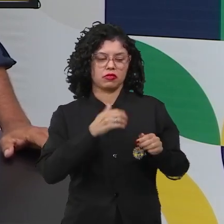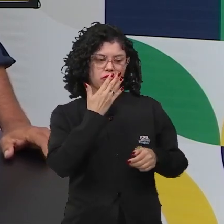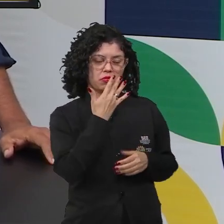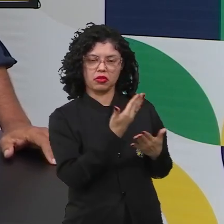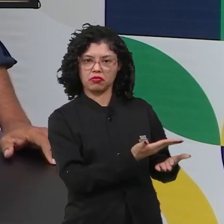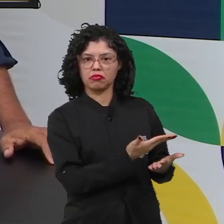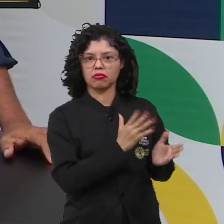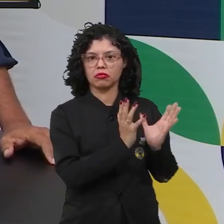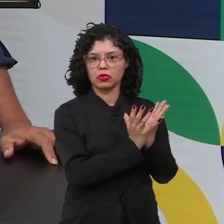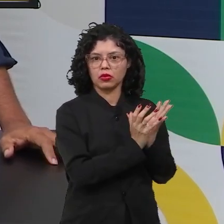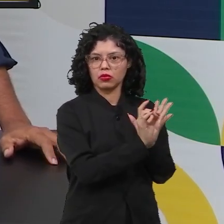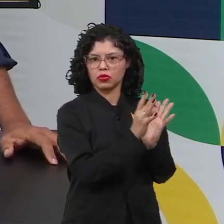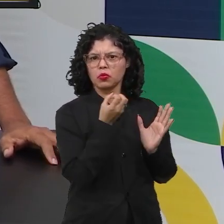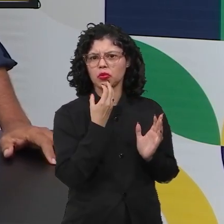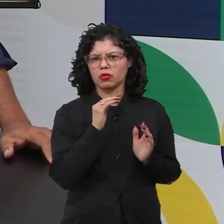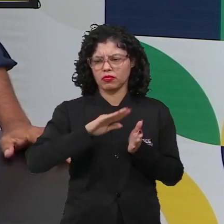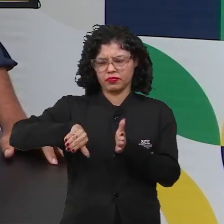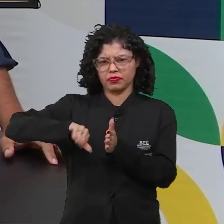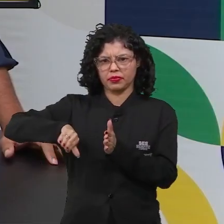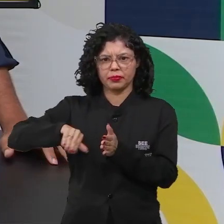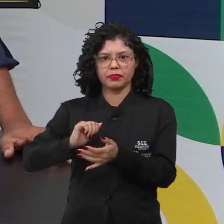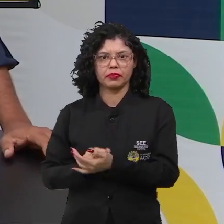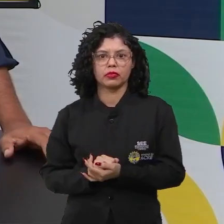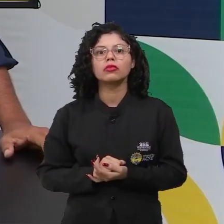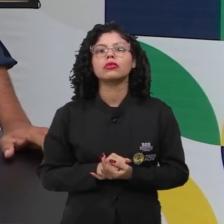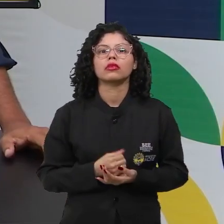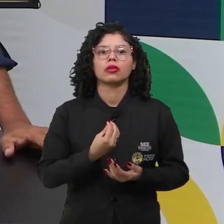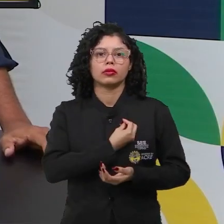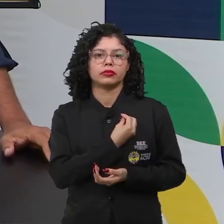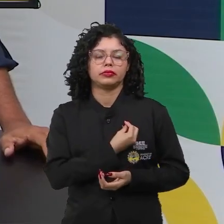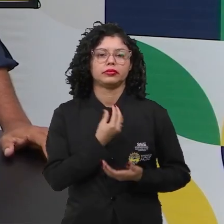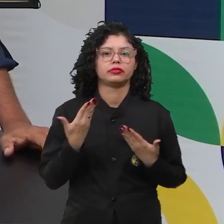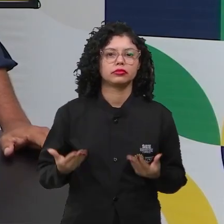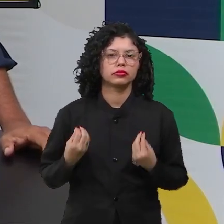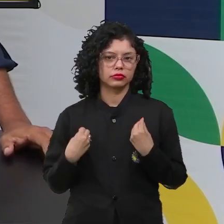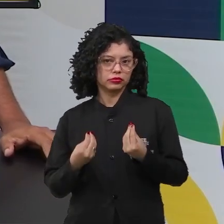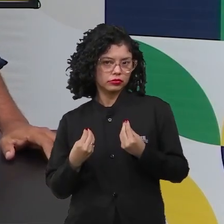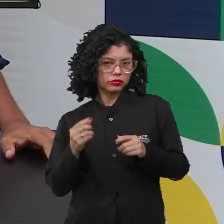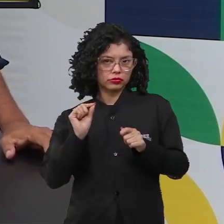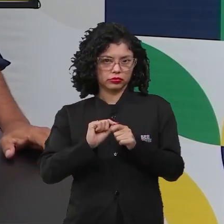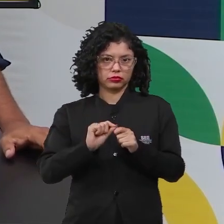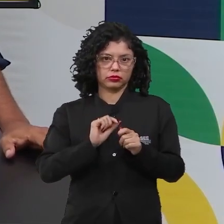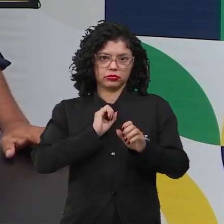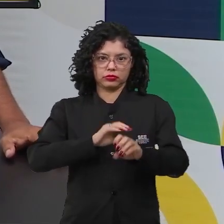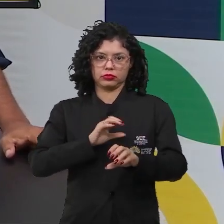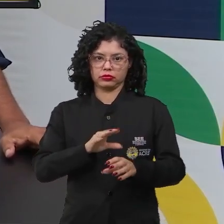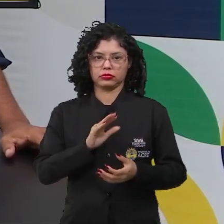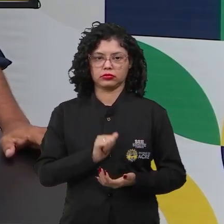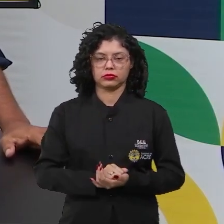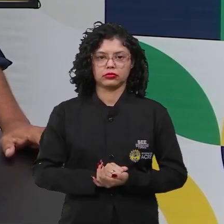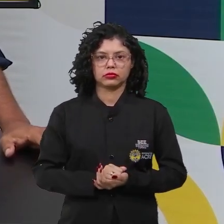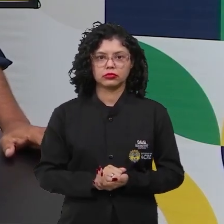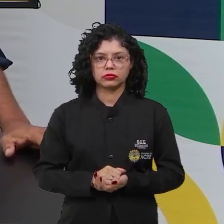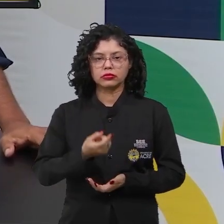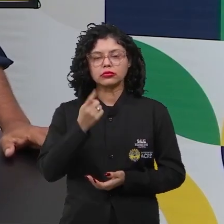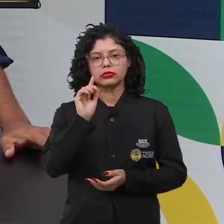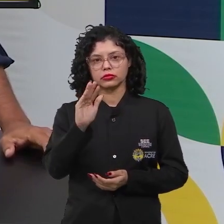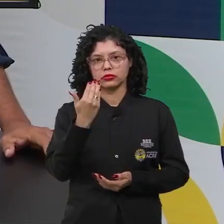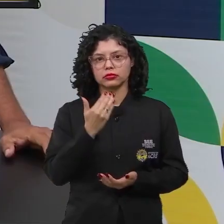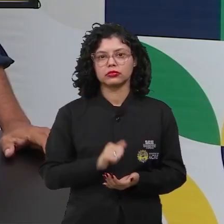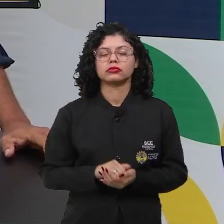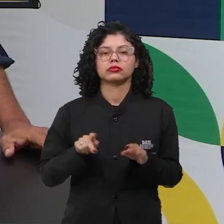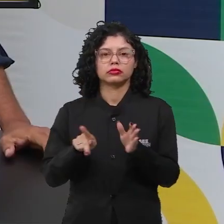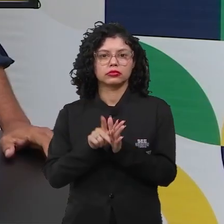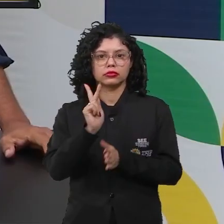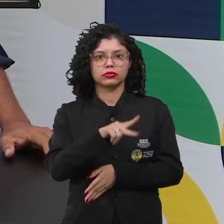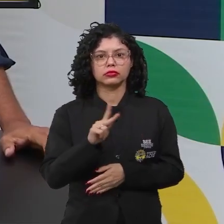mas vamos colocar só quem é bom. Quem não é ruim, vivenciar para quê? Vamos fazer a educação. Olha para minha cara. Professor